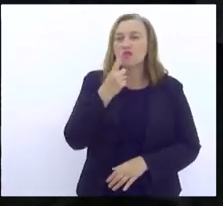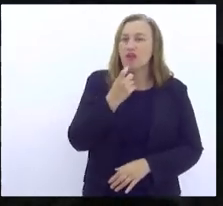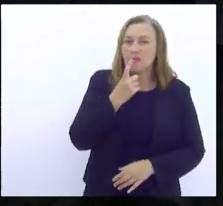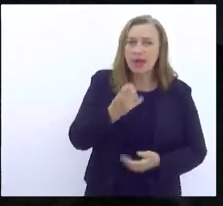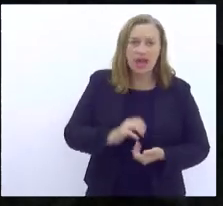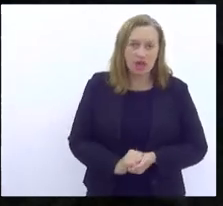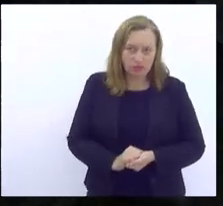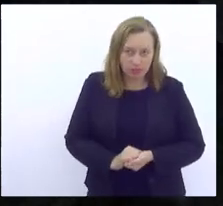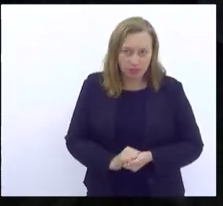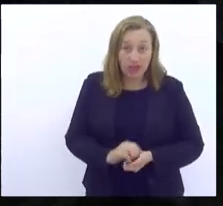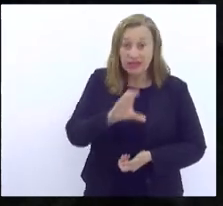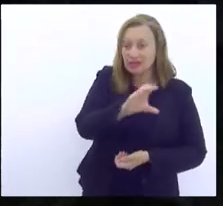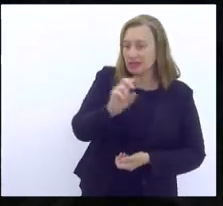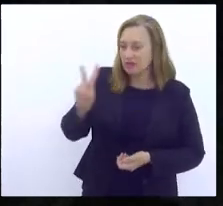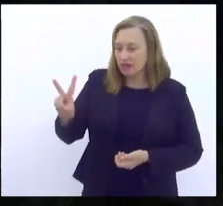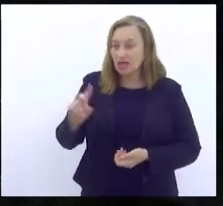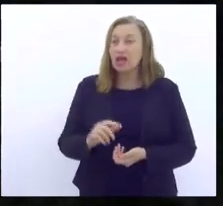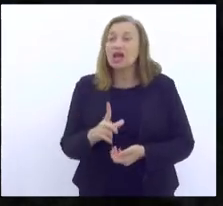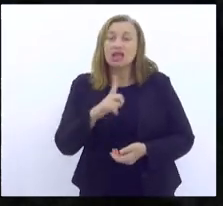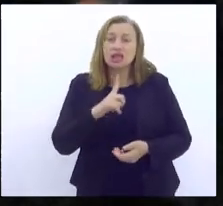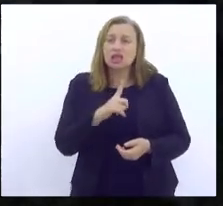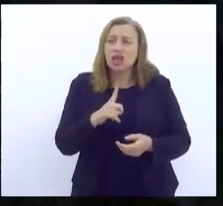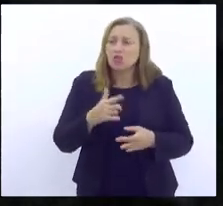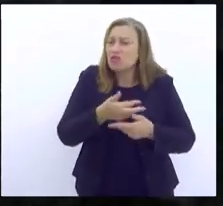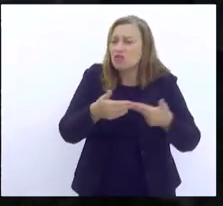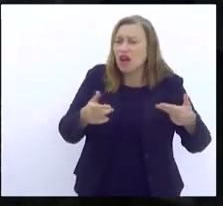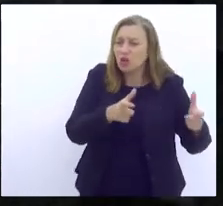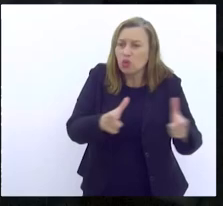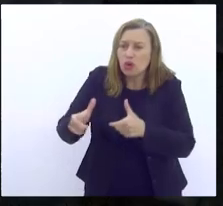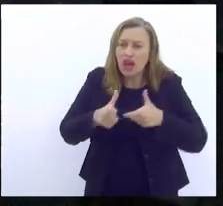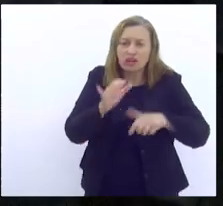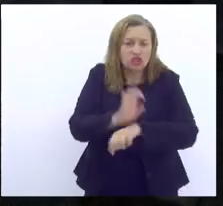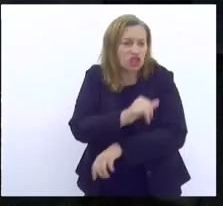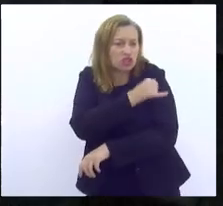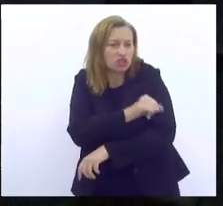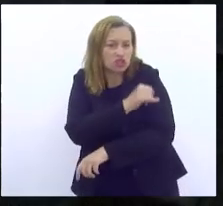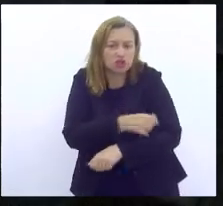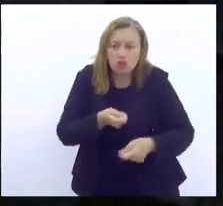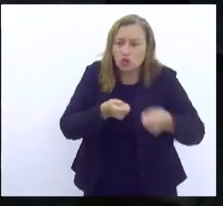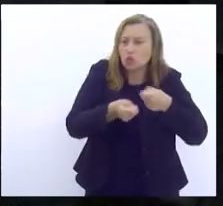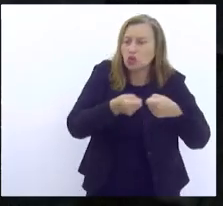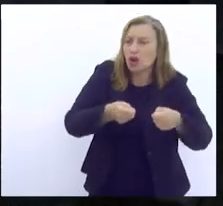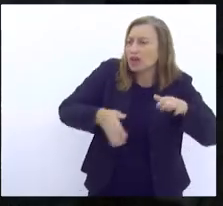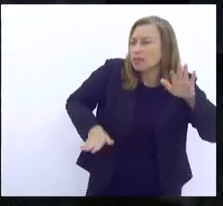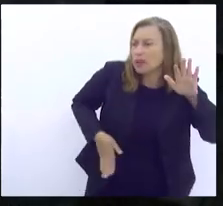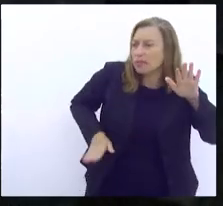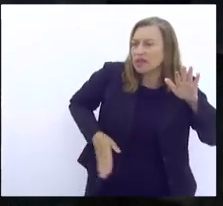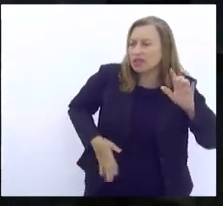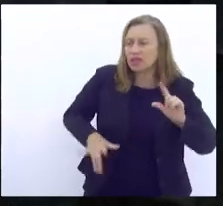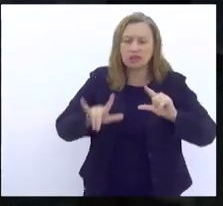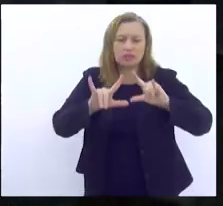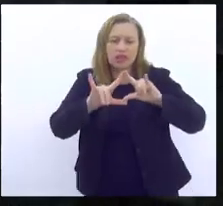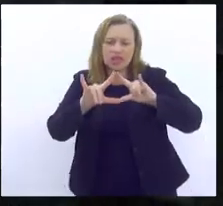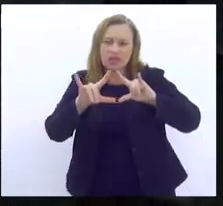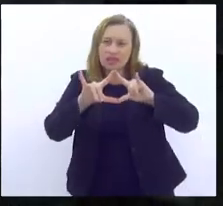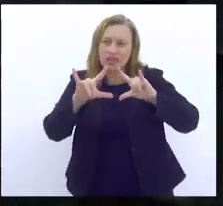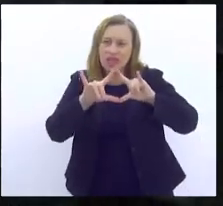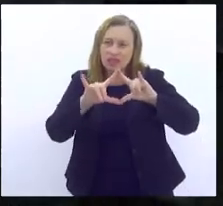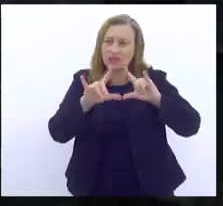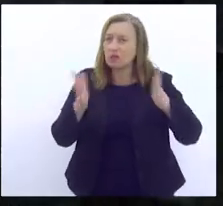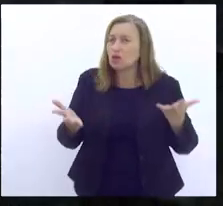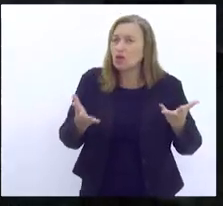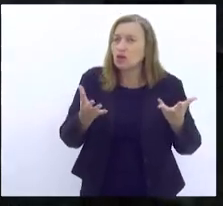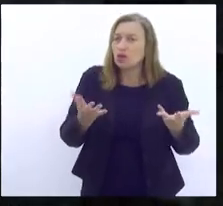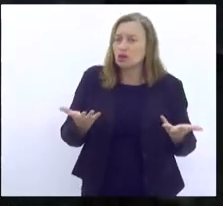Nós temos regiões inteiras dominadas pelo Comando Vermelho, por milicianos, pelo TCP. O que